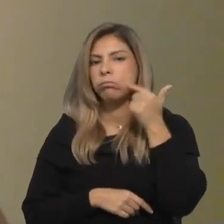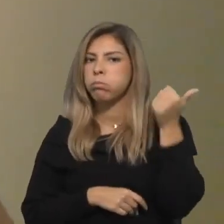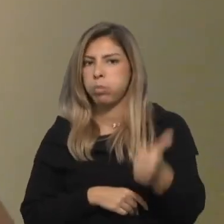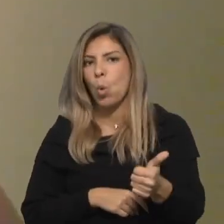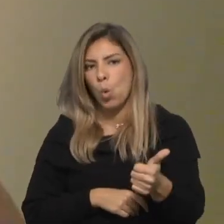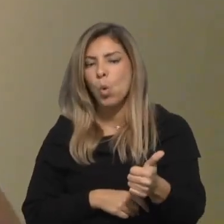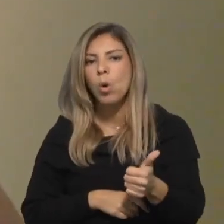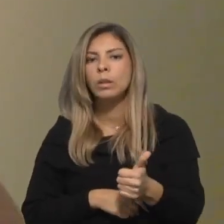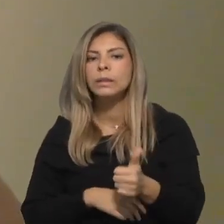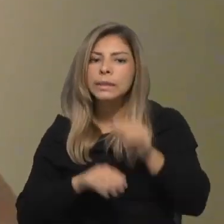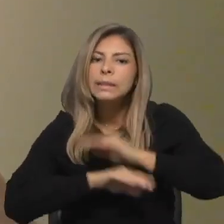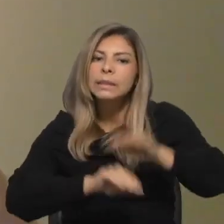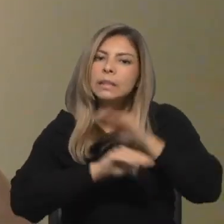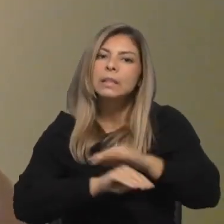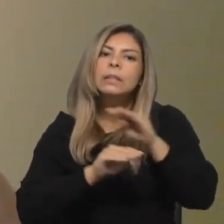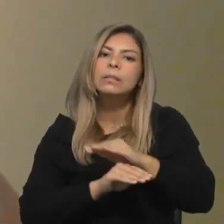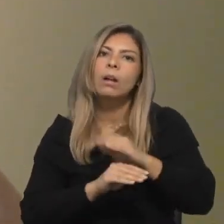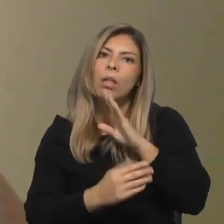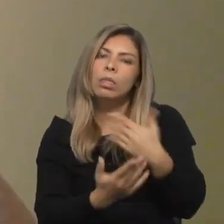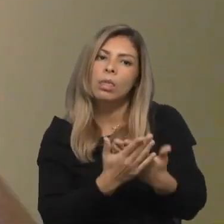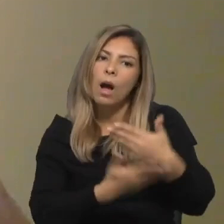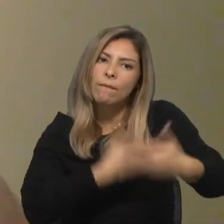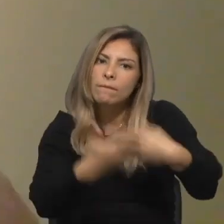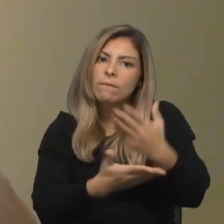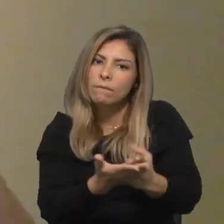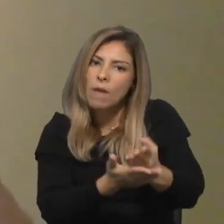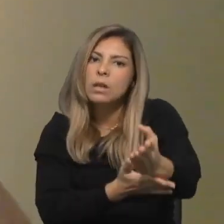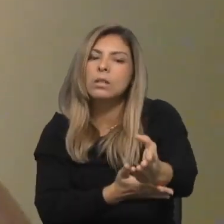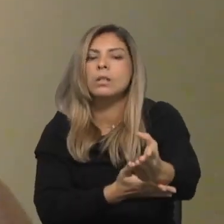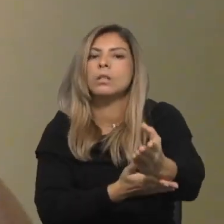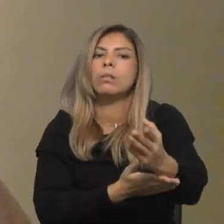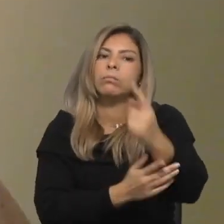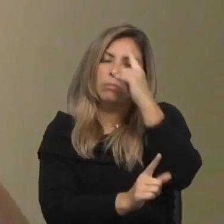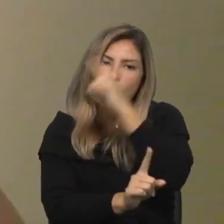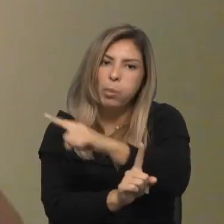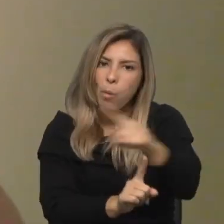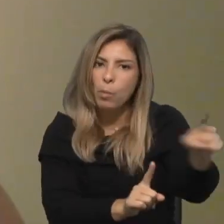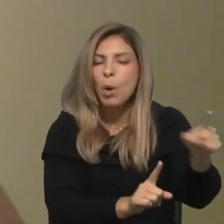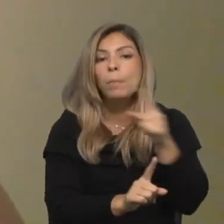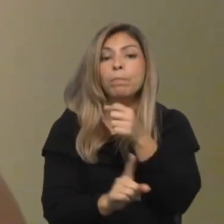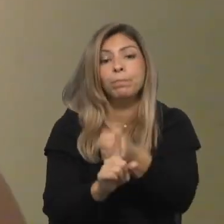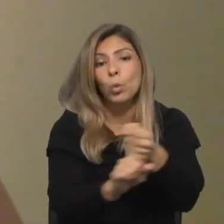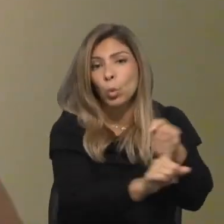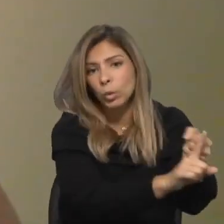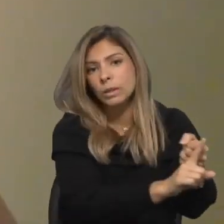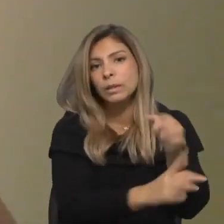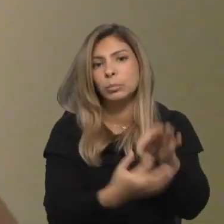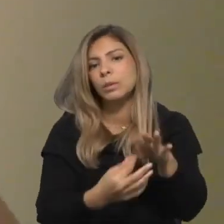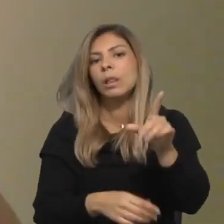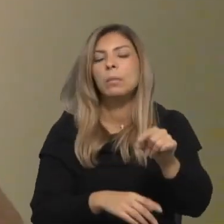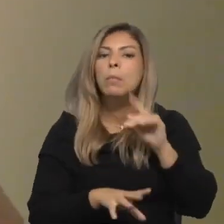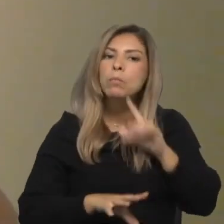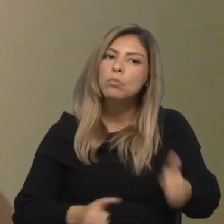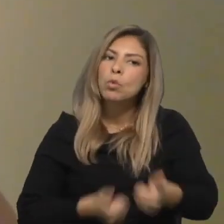excelente para podermos ir avante e consciencializar-nos e lutarmos pela melhoria da nossa